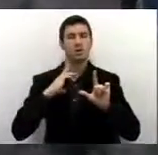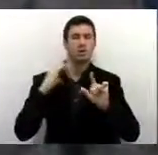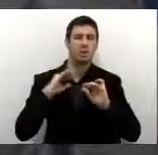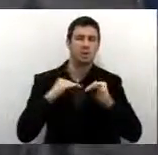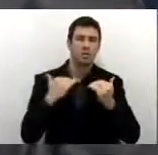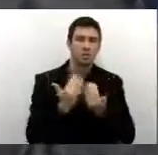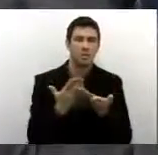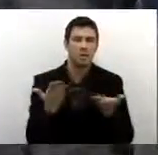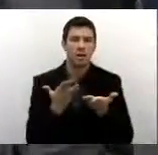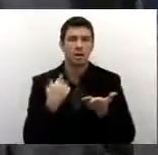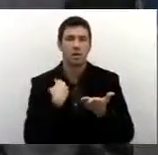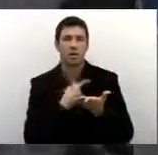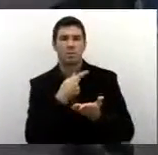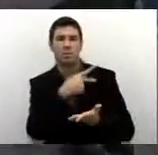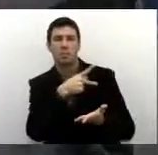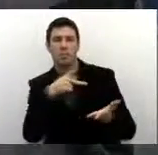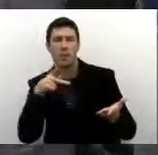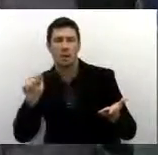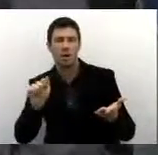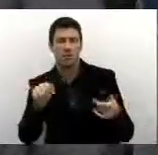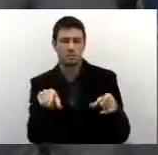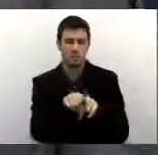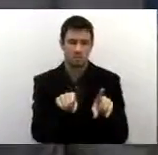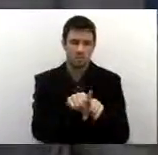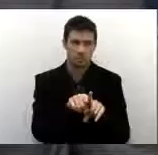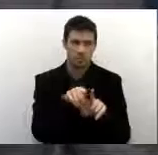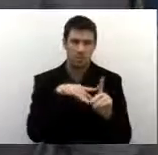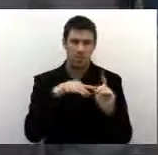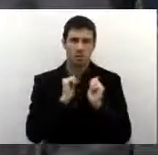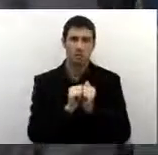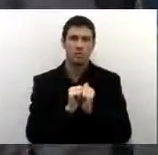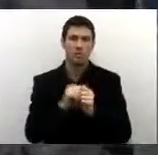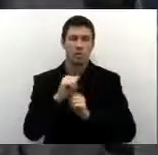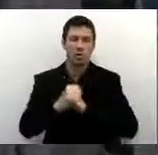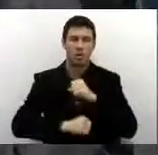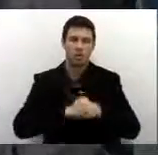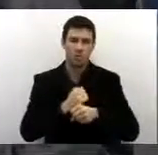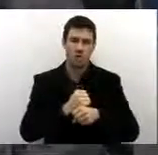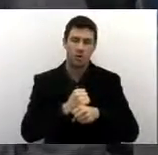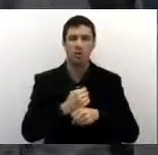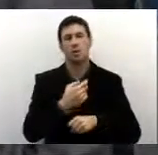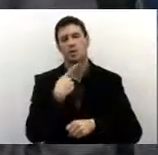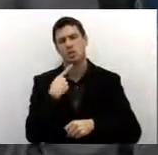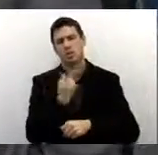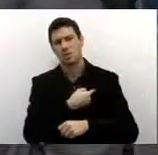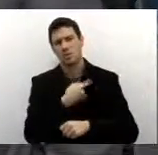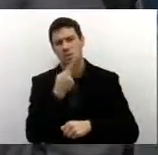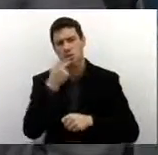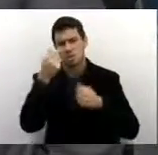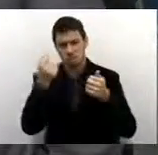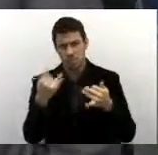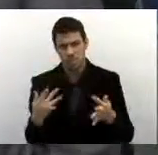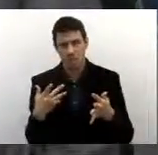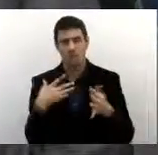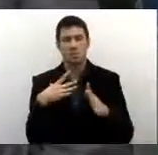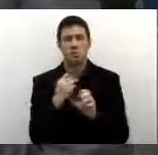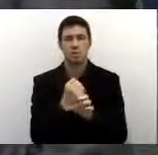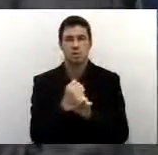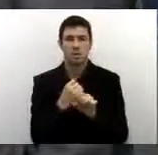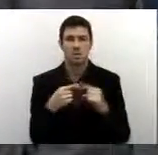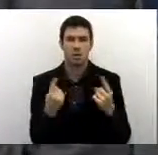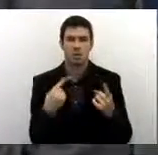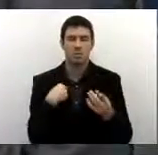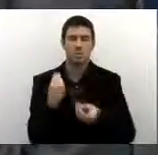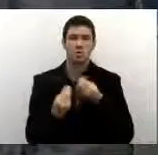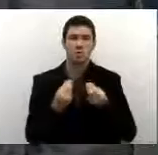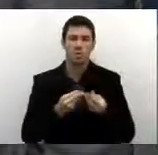debater PPA e a Lei Orçamentária Anual. Muito se falou sobre o orçamento, mas a gente não tem assim, como